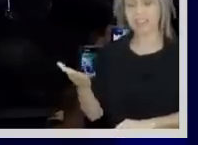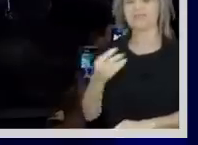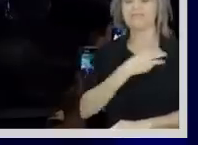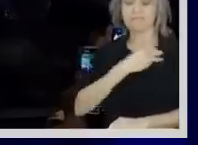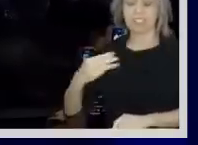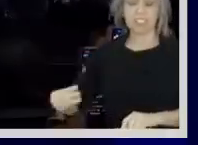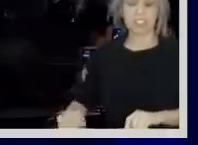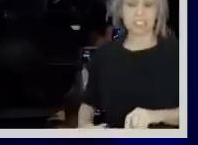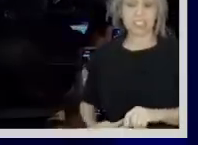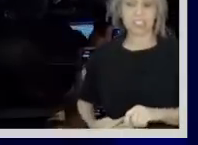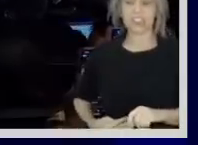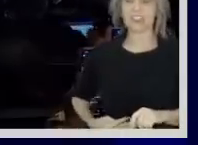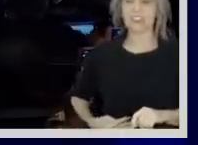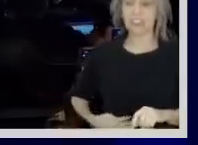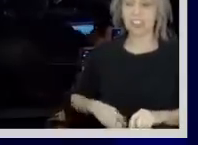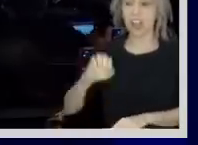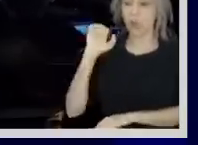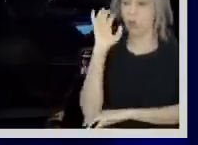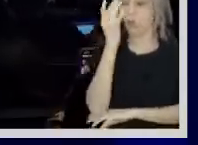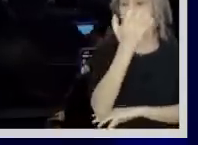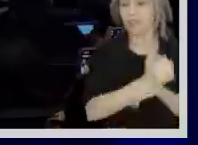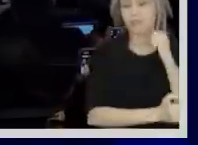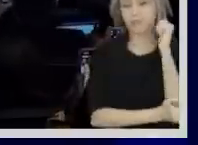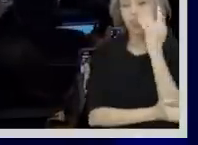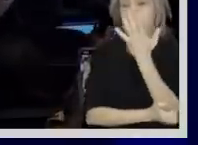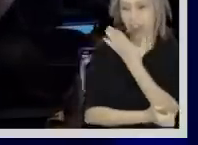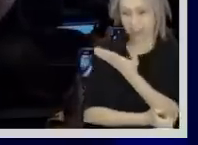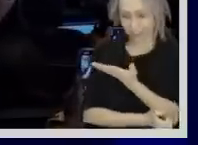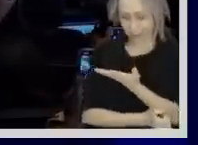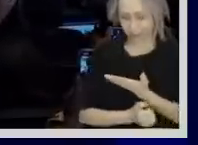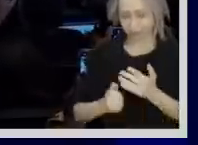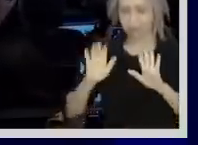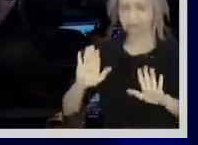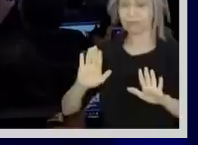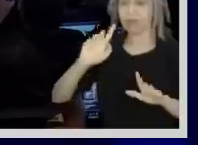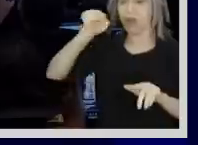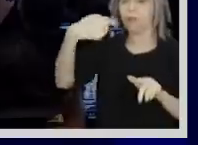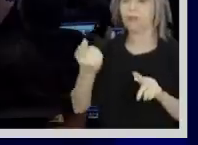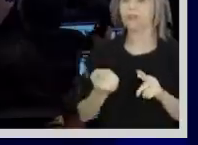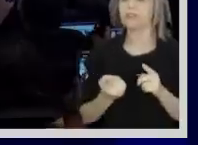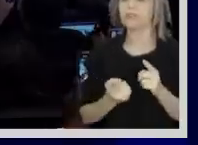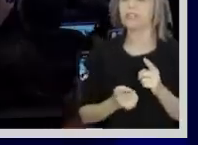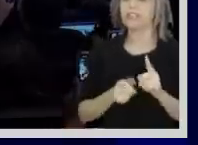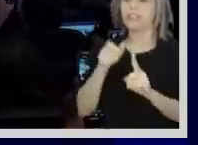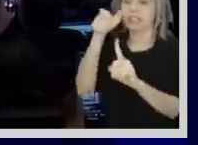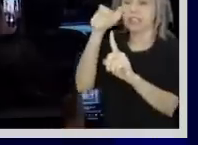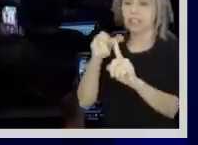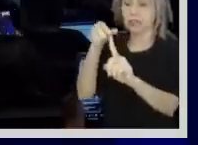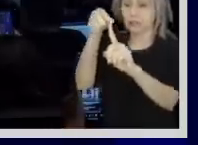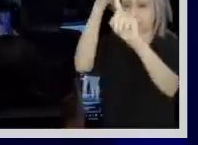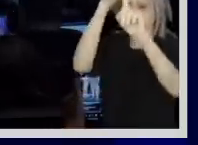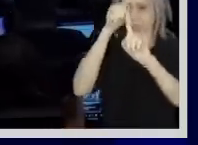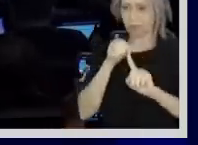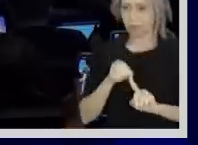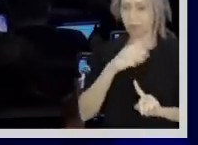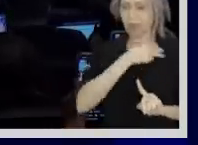Olha lá. Mas amanhã a gente vai ver um outro cenário, porque ela foi picada pelo bichinho do poder. E quando o bichinho do poder pica, Esquece,